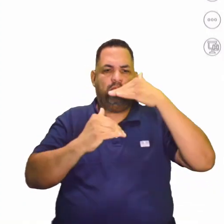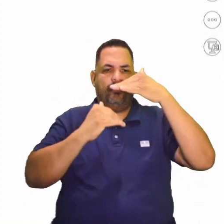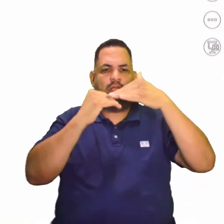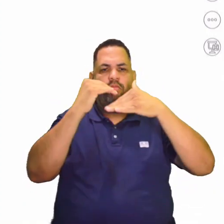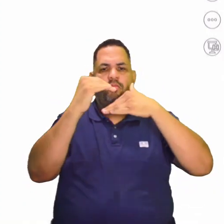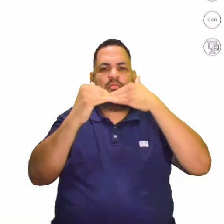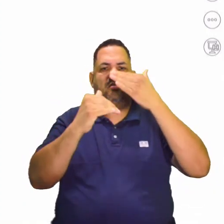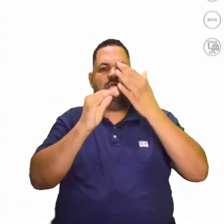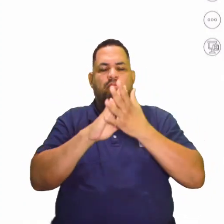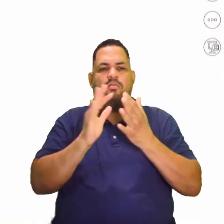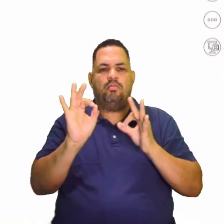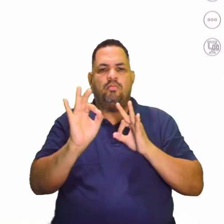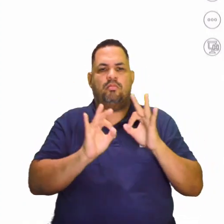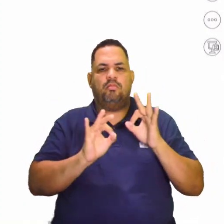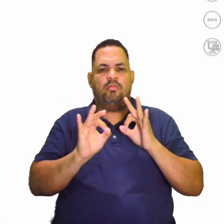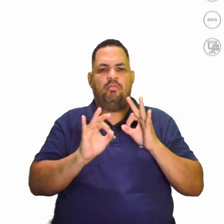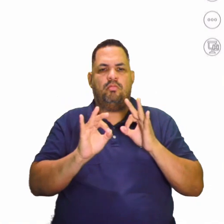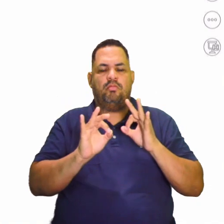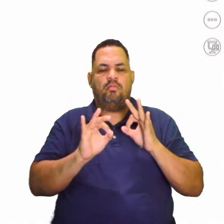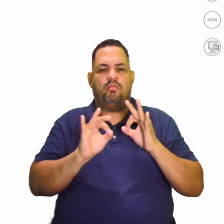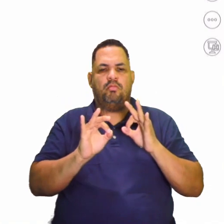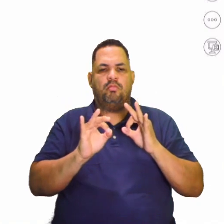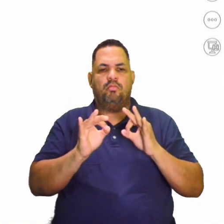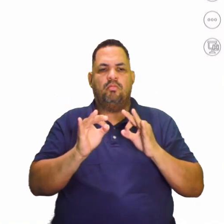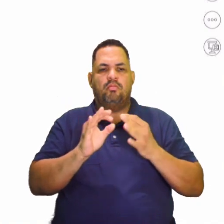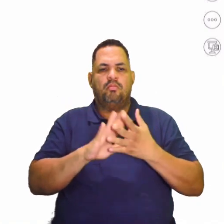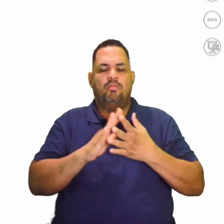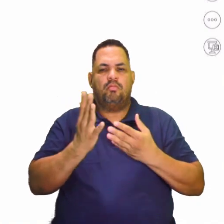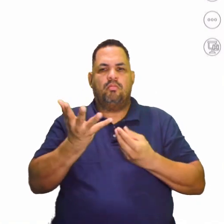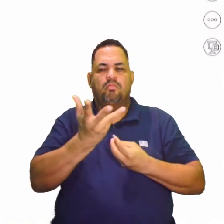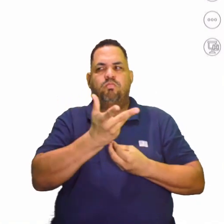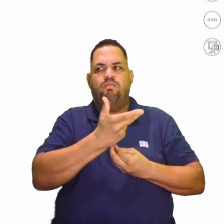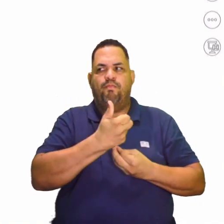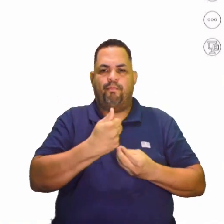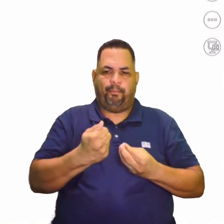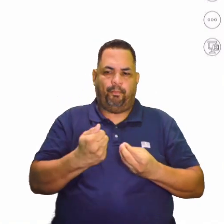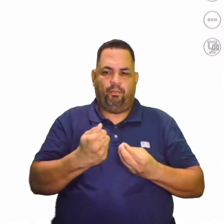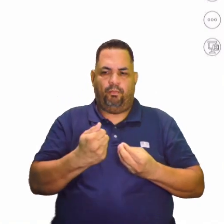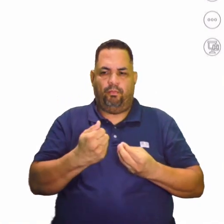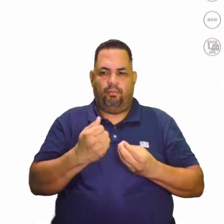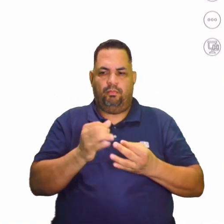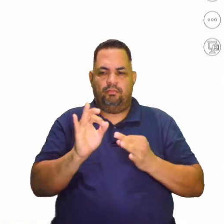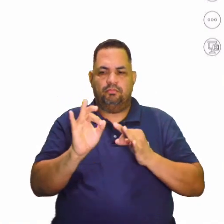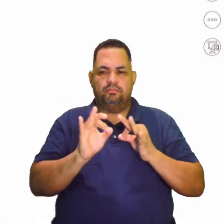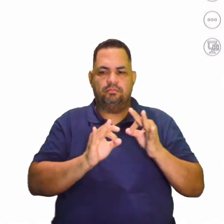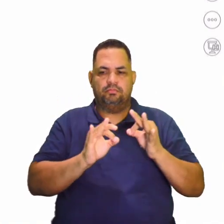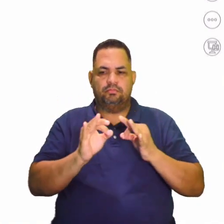nas questões tanto artística,